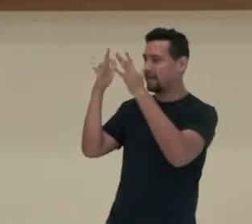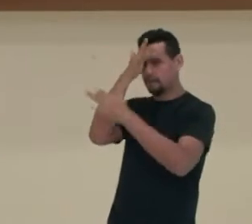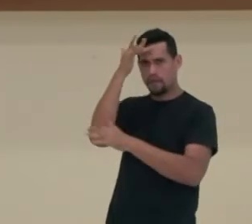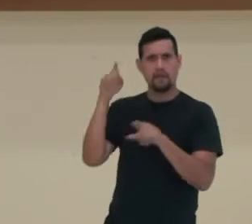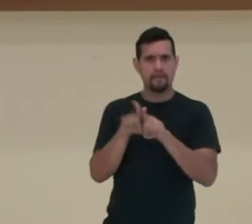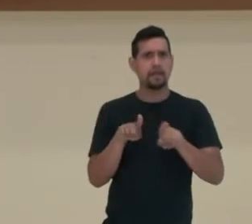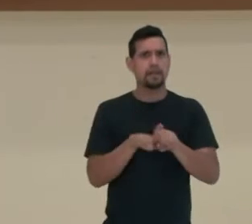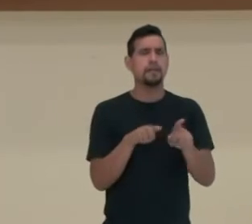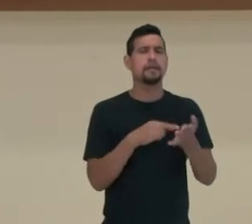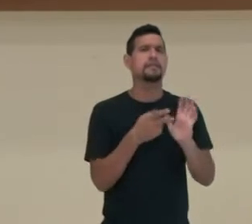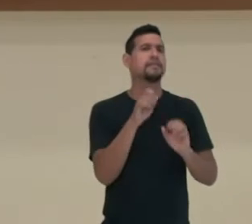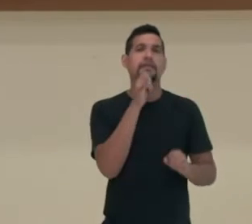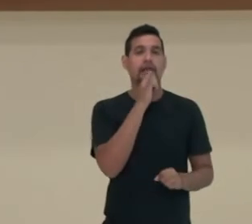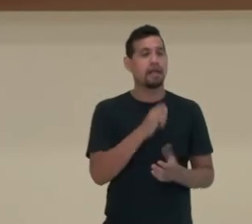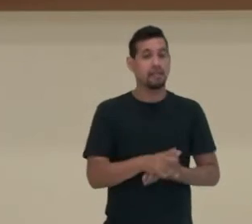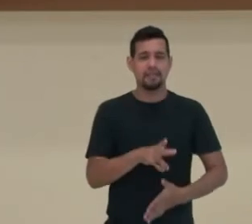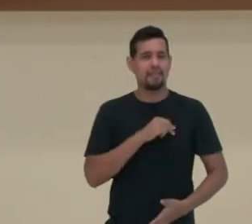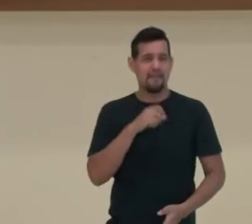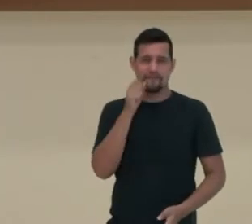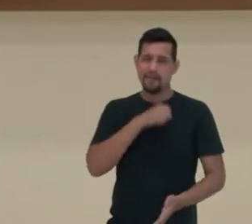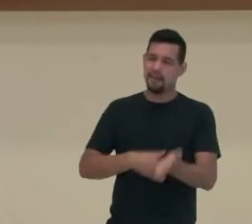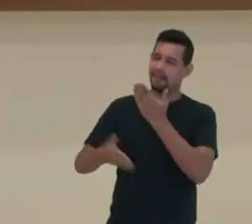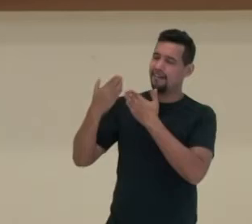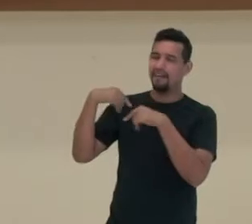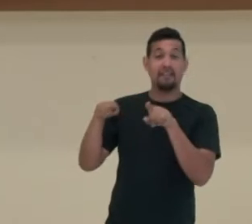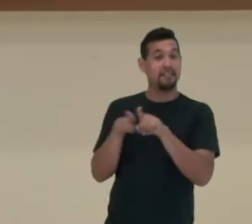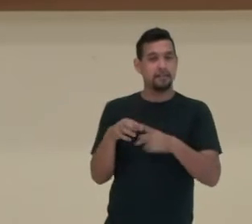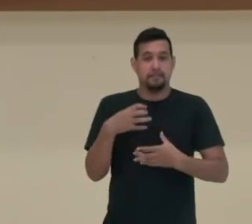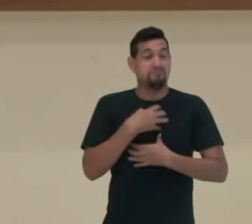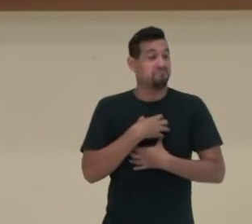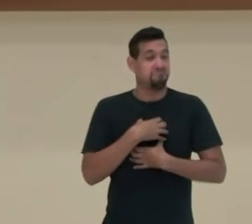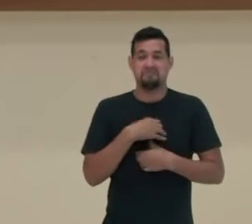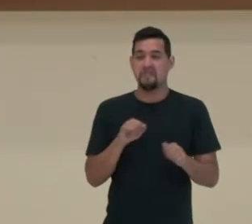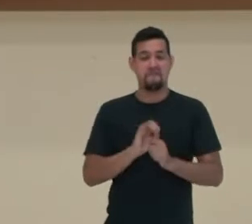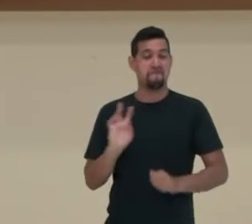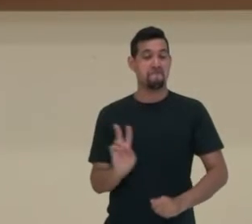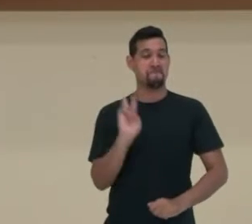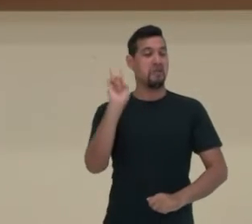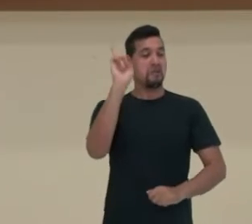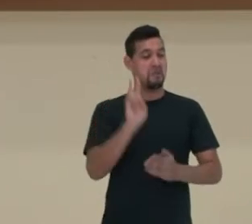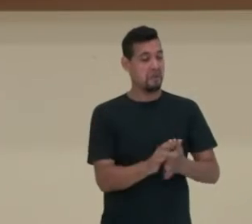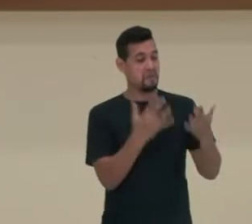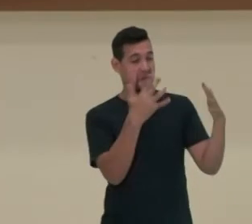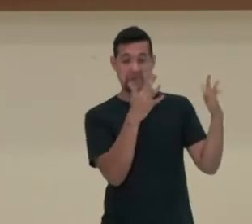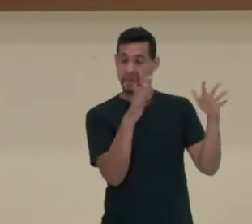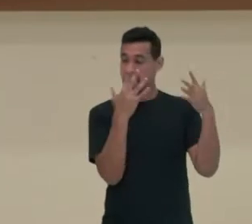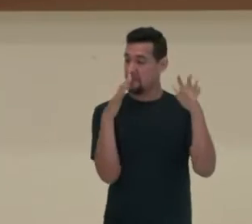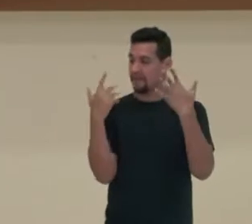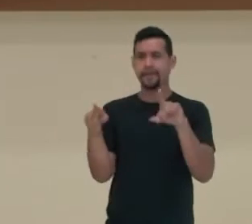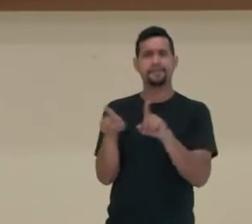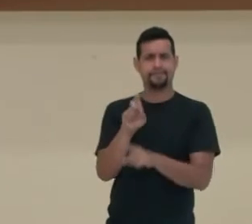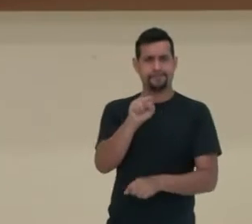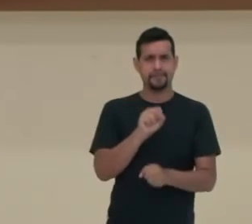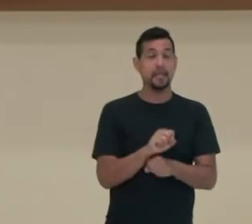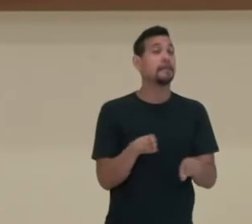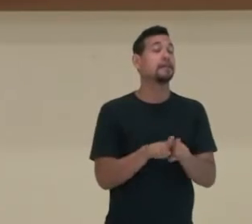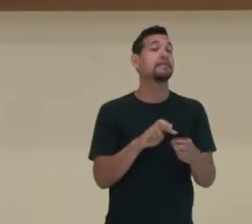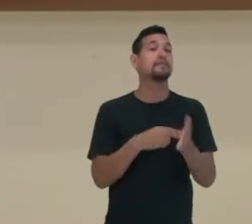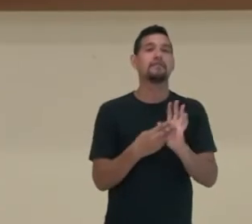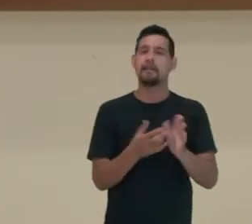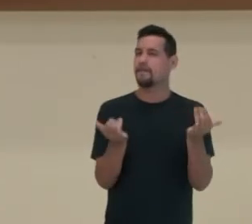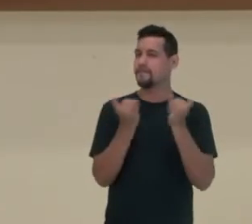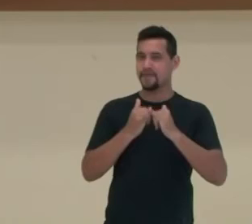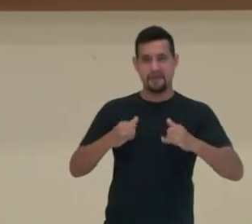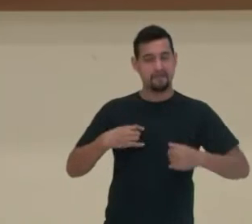Era um momento de nostalgia, de ser, inclusive, valorizado o general. E, claro, era um momento ali da